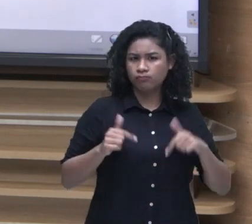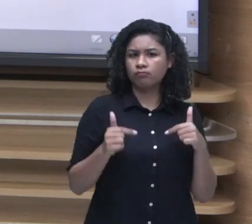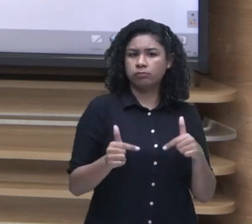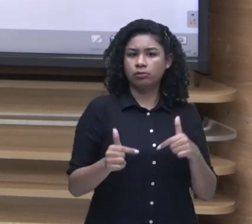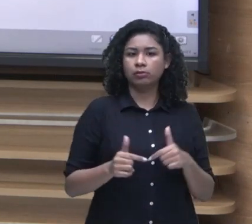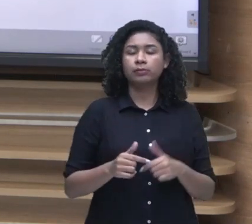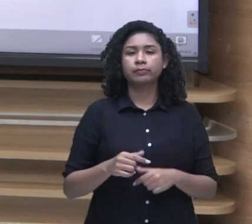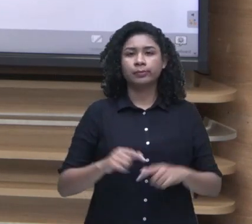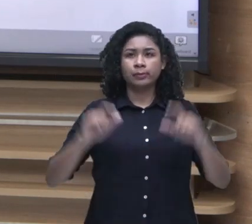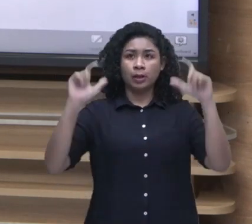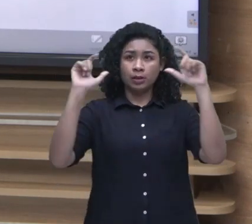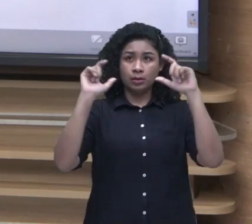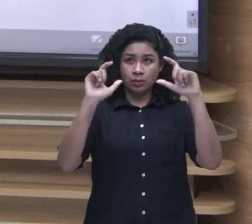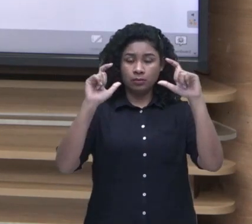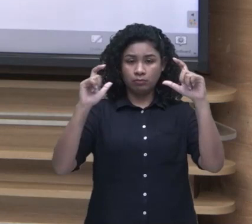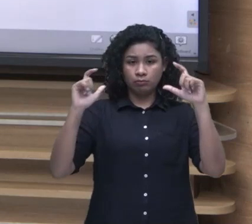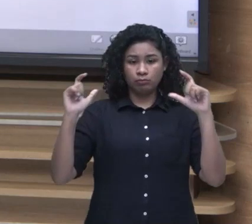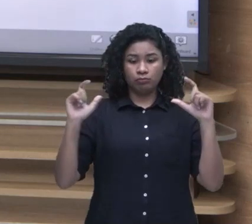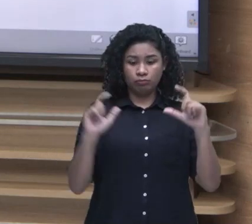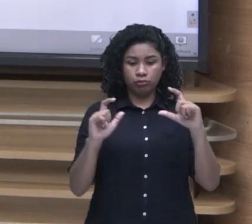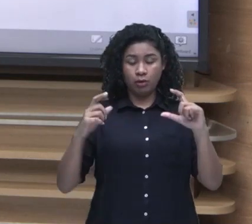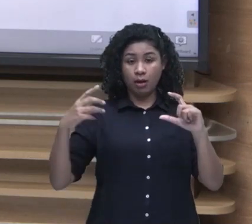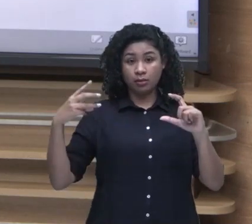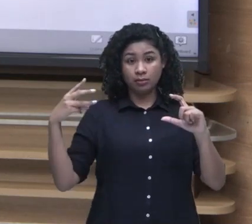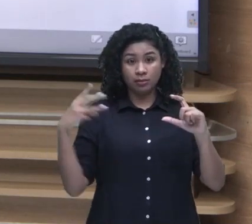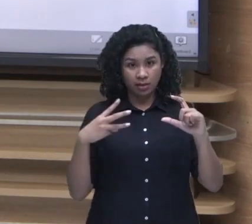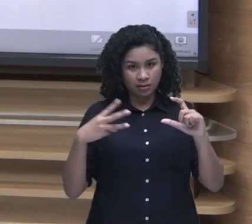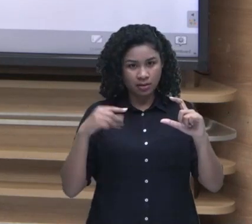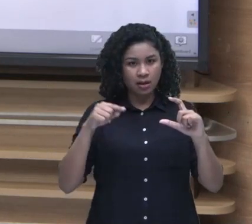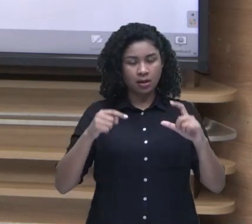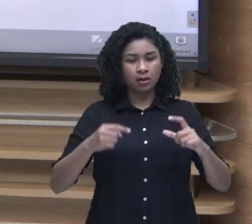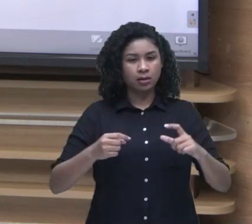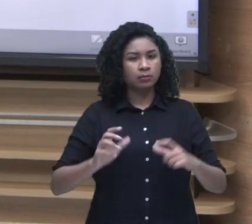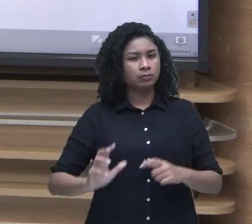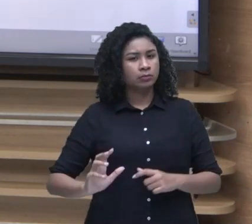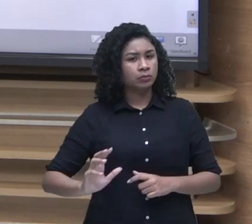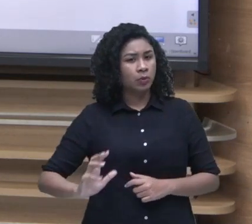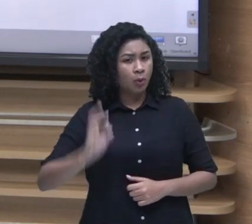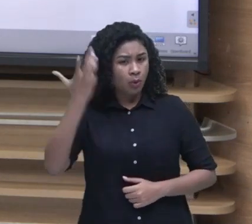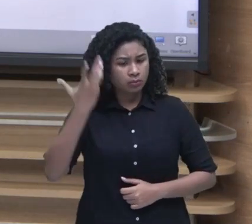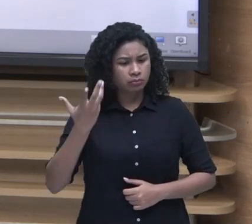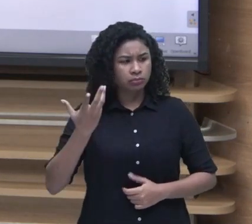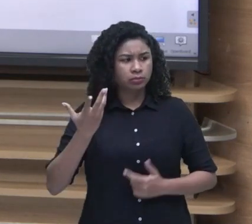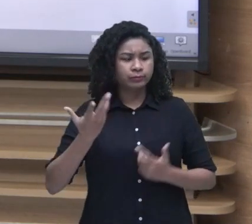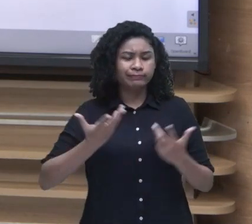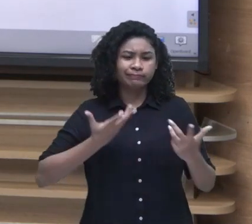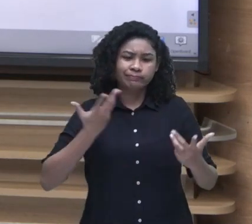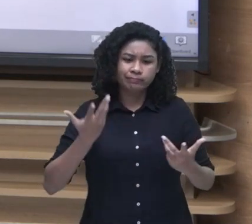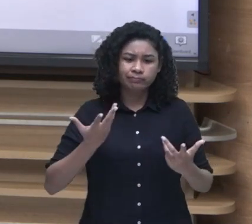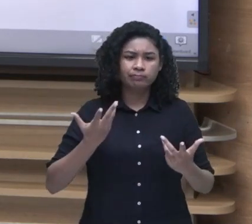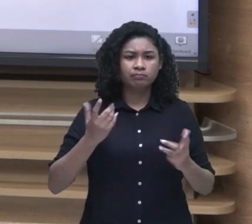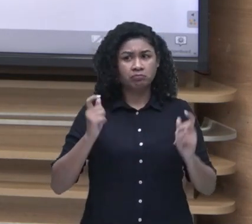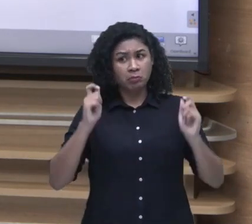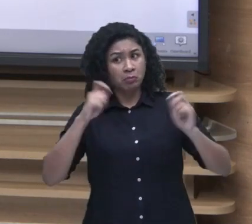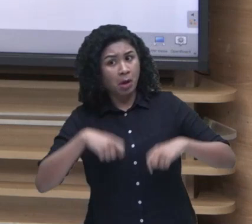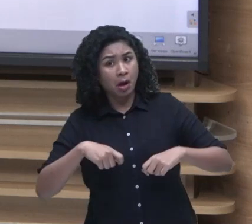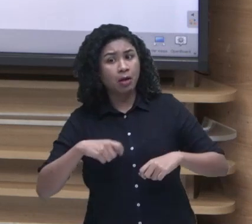terceira, os fatos expressos provavelmente, né, poderá